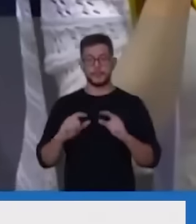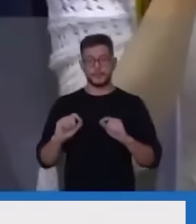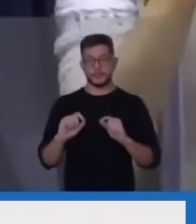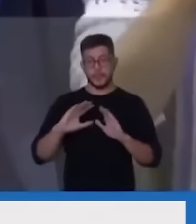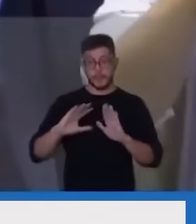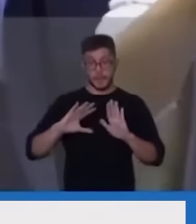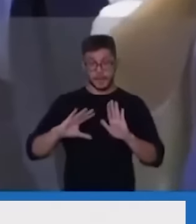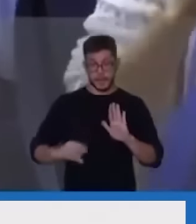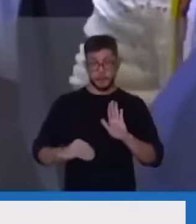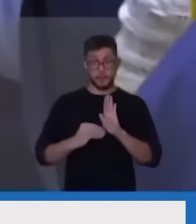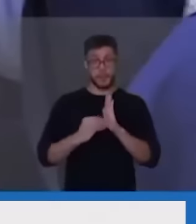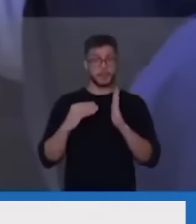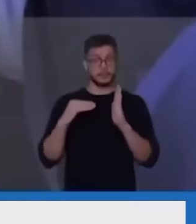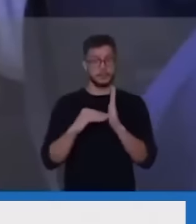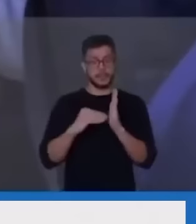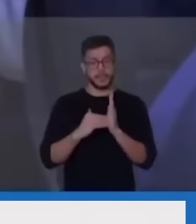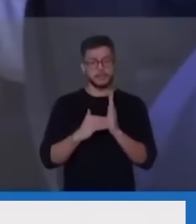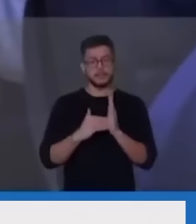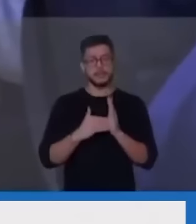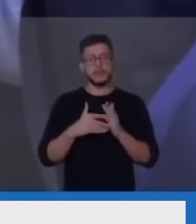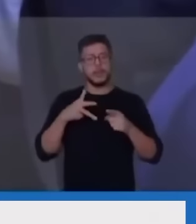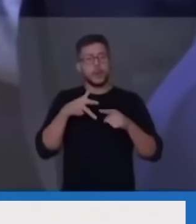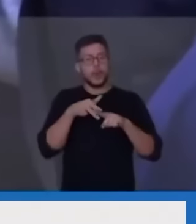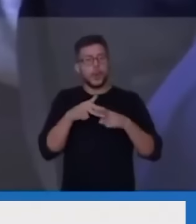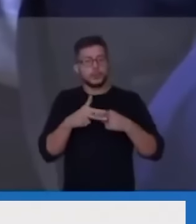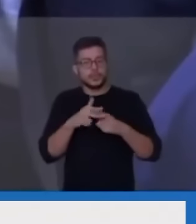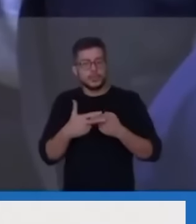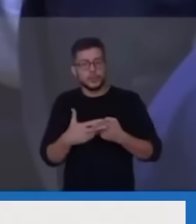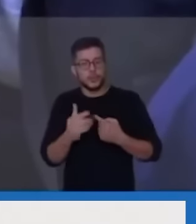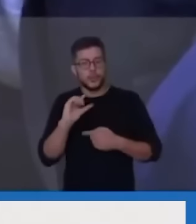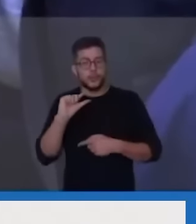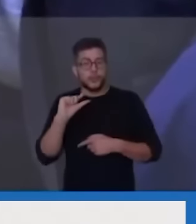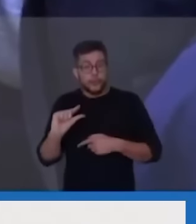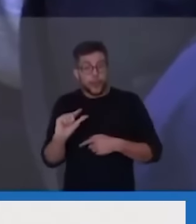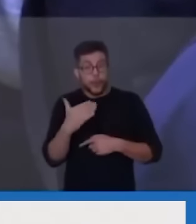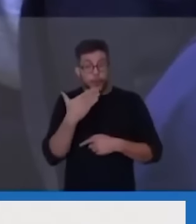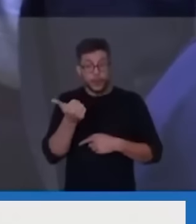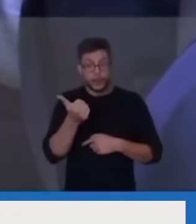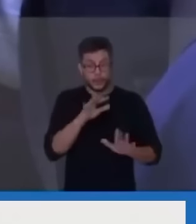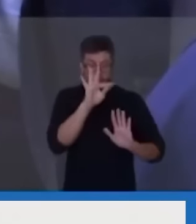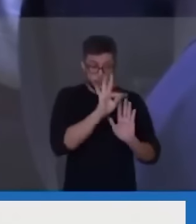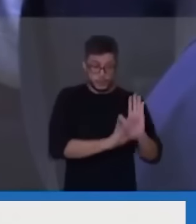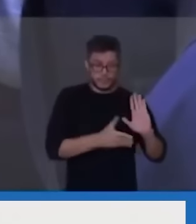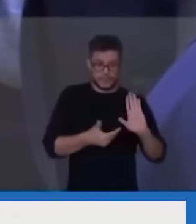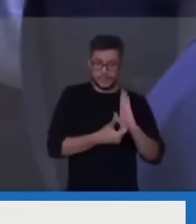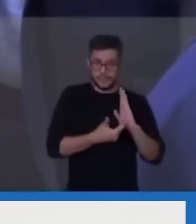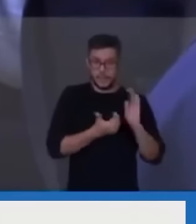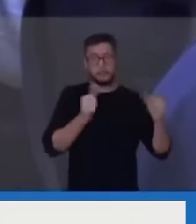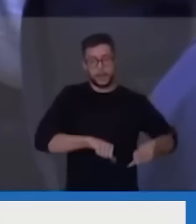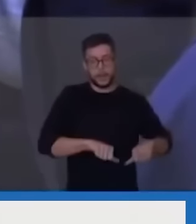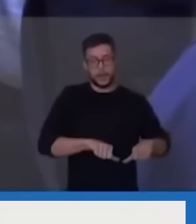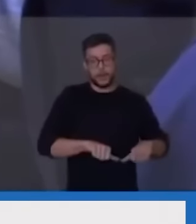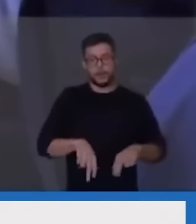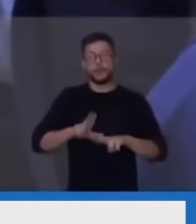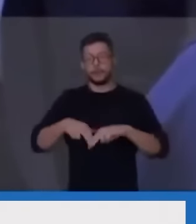projeto. É importante que se diga isso. O texto que estava na Câmara era muito mais restritivo. Por isso que todos votaram